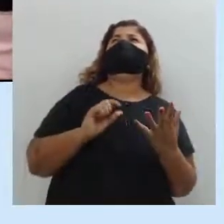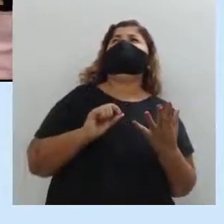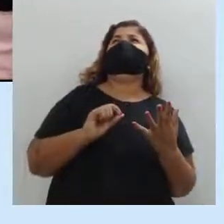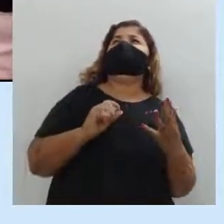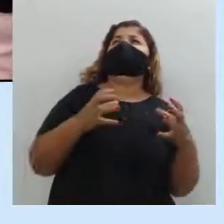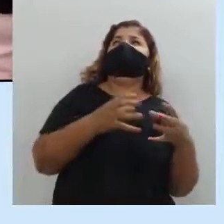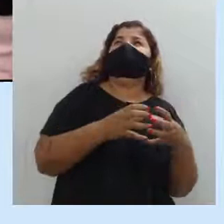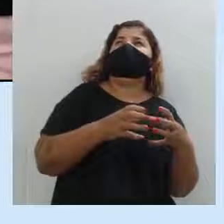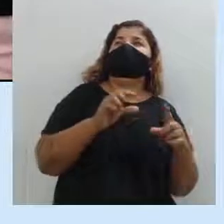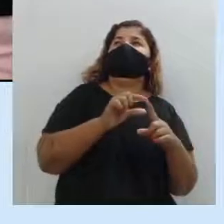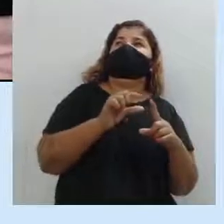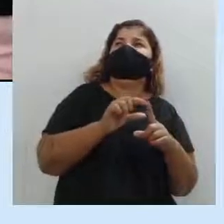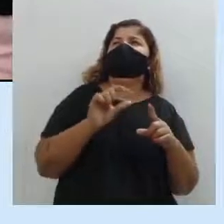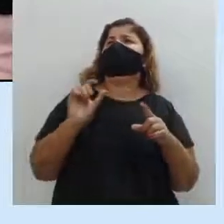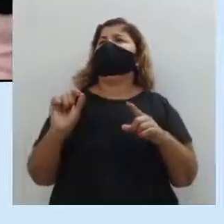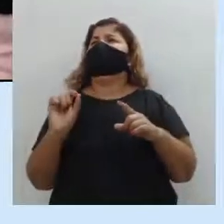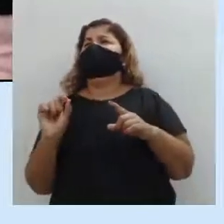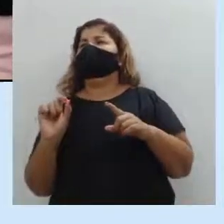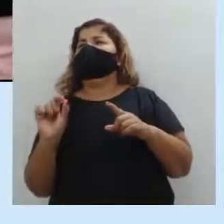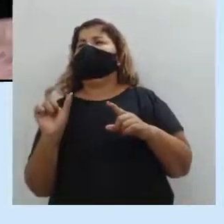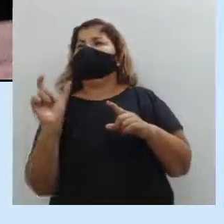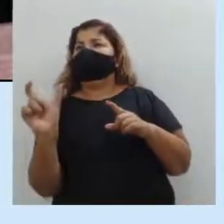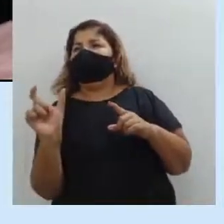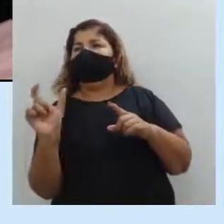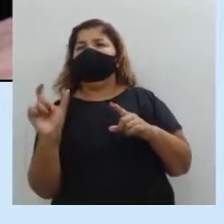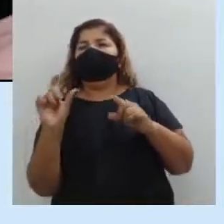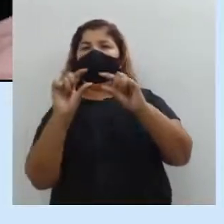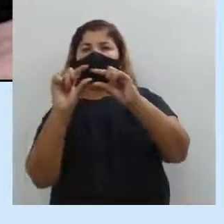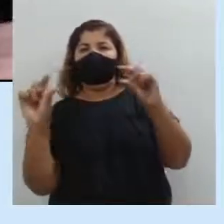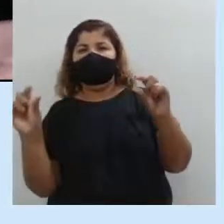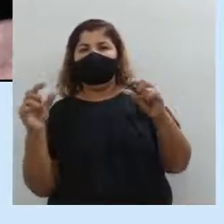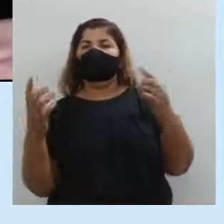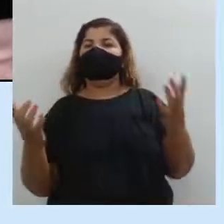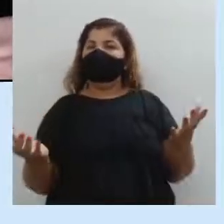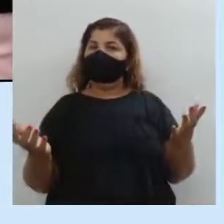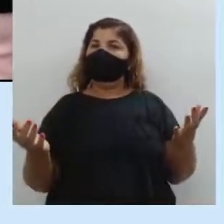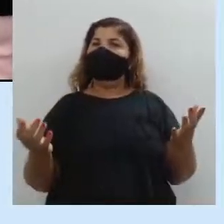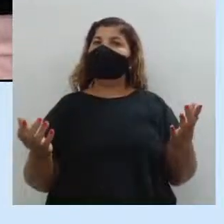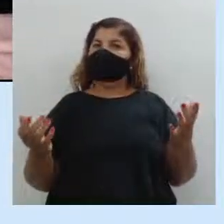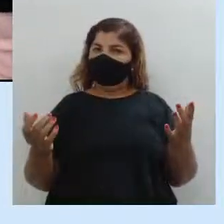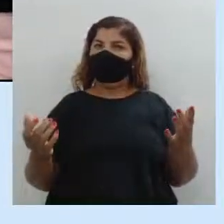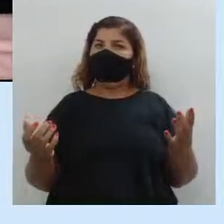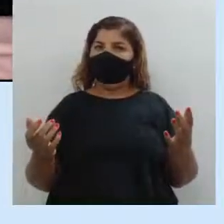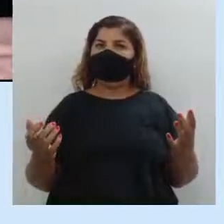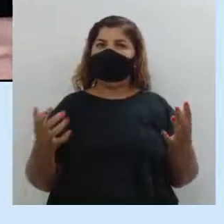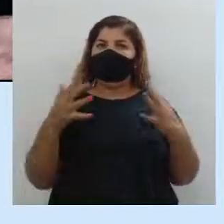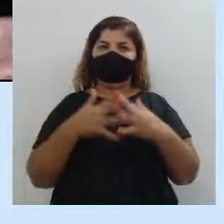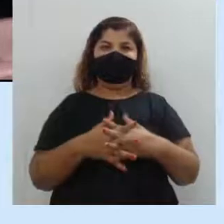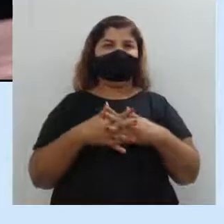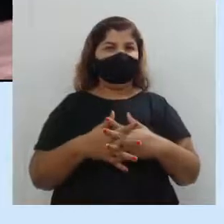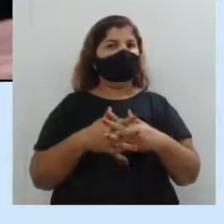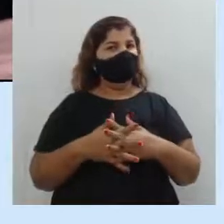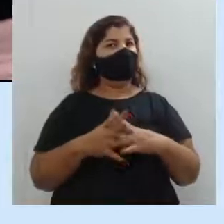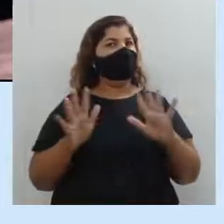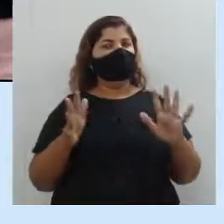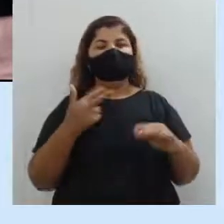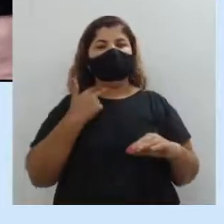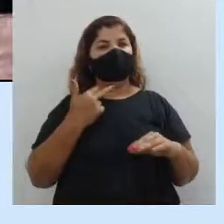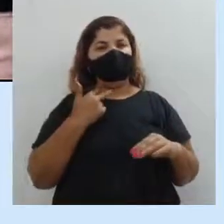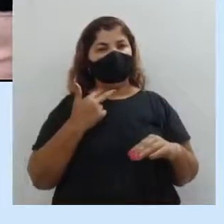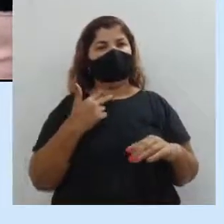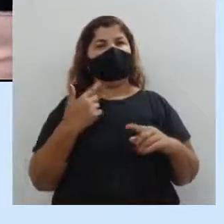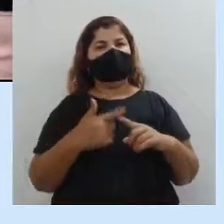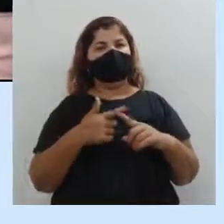classe de palavra, o que é termo da oração. Então, para você não se perder justamente nessas explicações, porque o advérbio ele